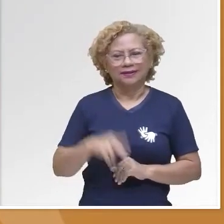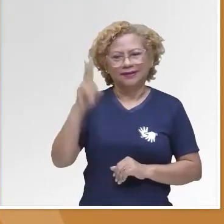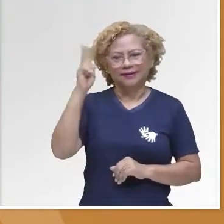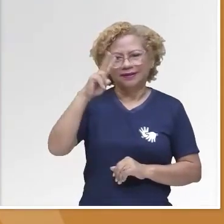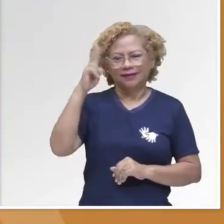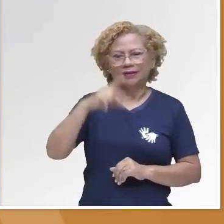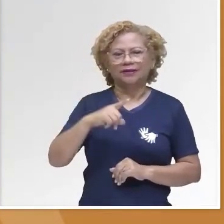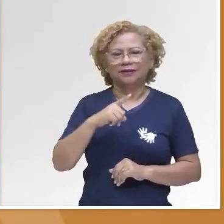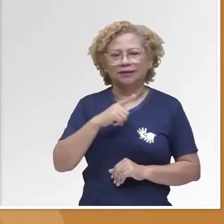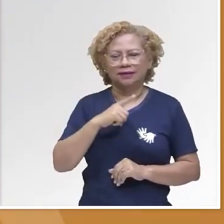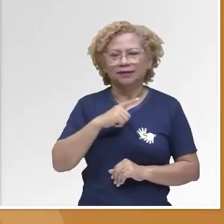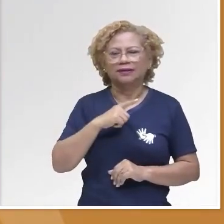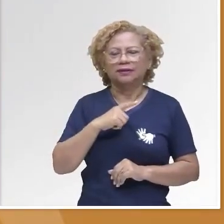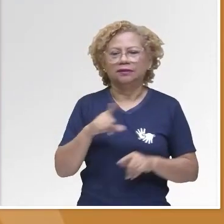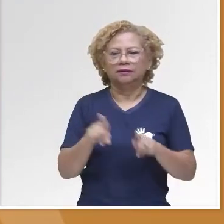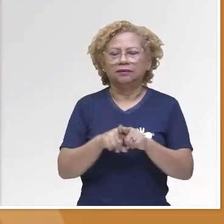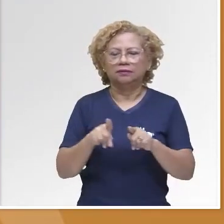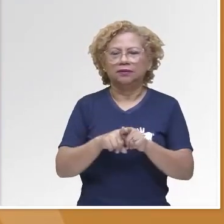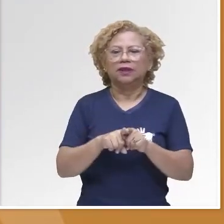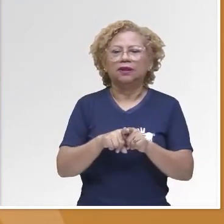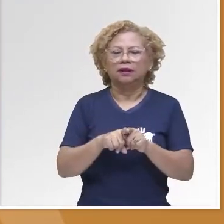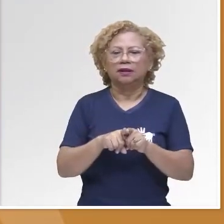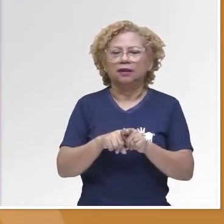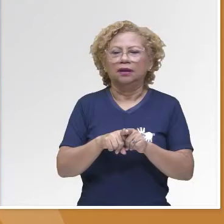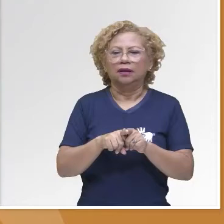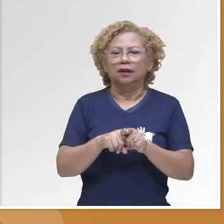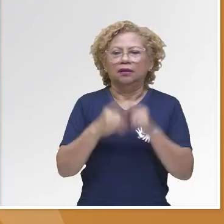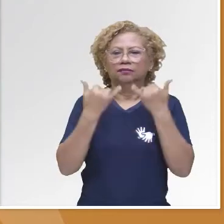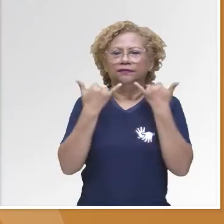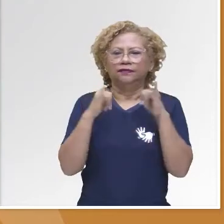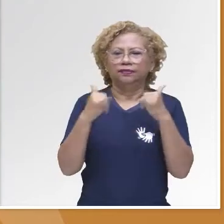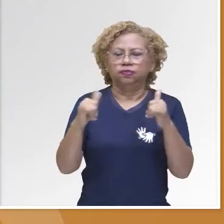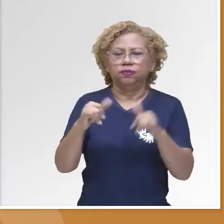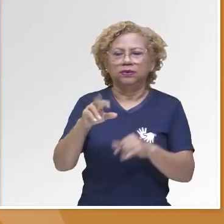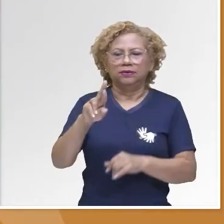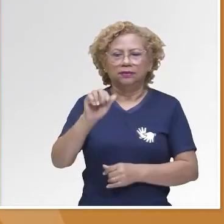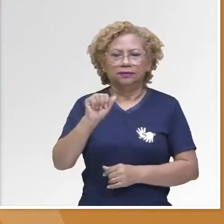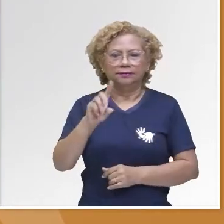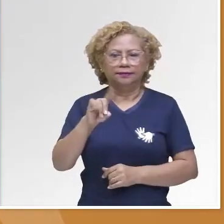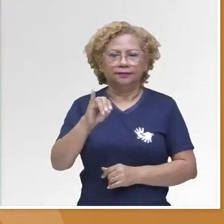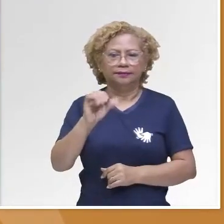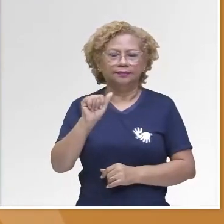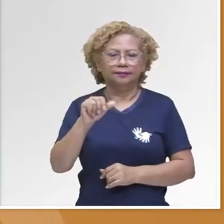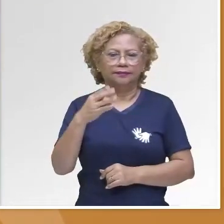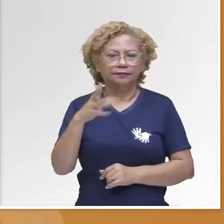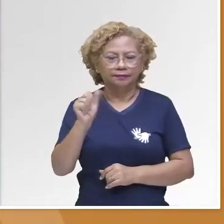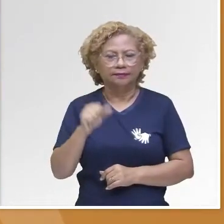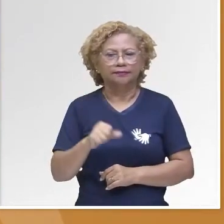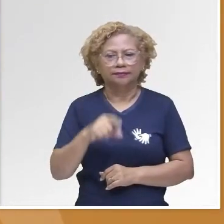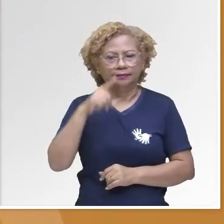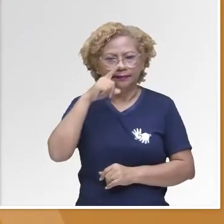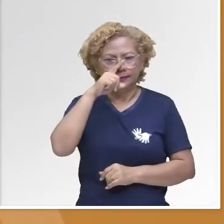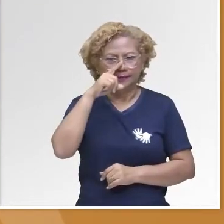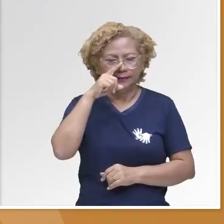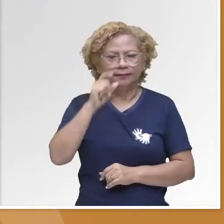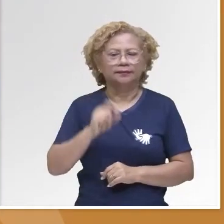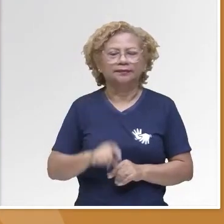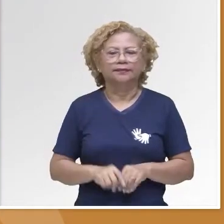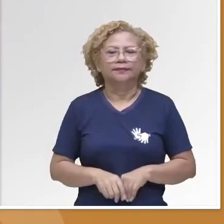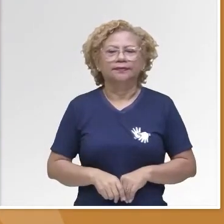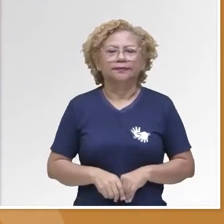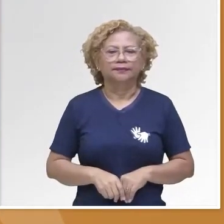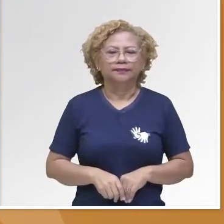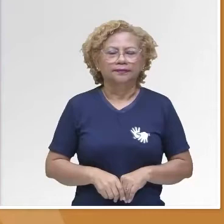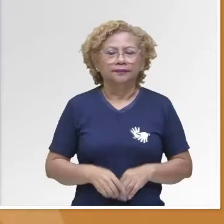liberou bastante radiação. Então, acabou um problema agravando o outro, tá? Só que o que acontece? Vocês estão